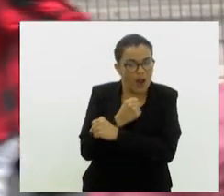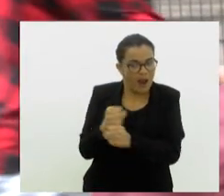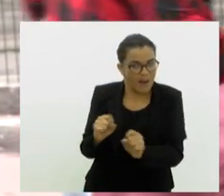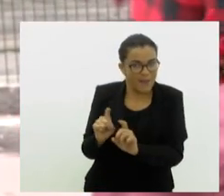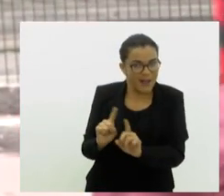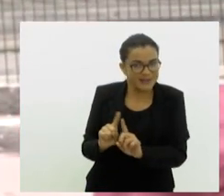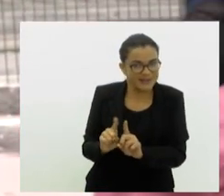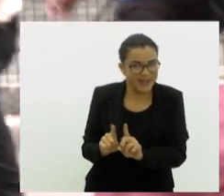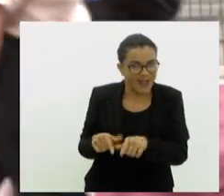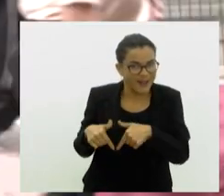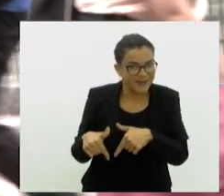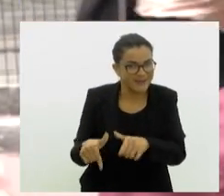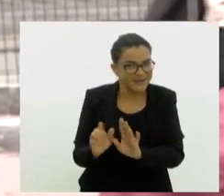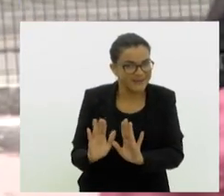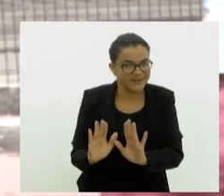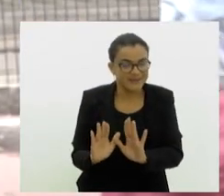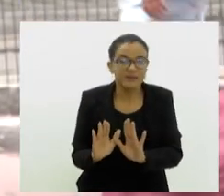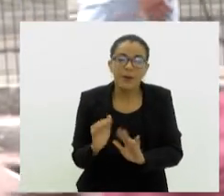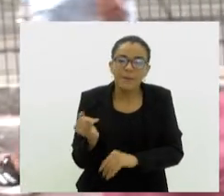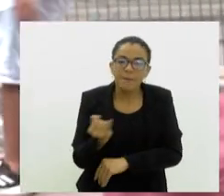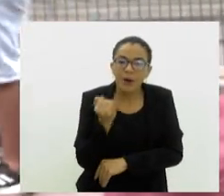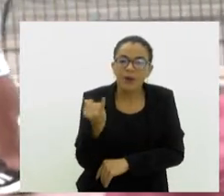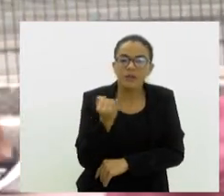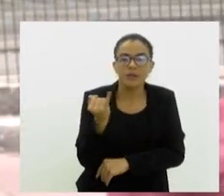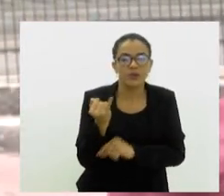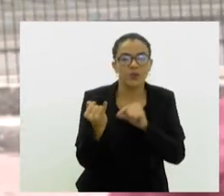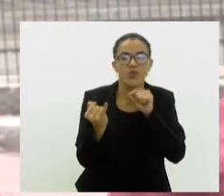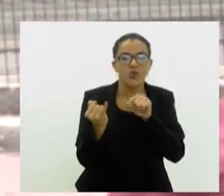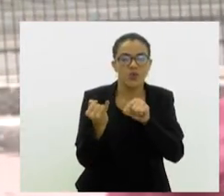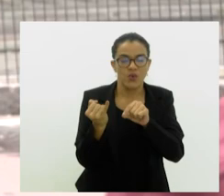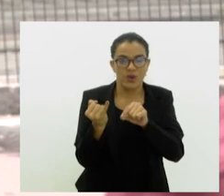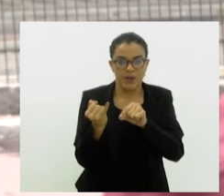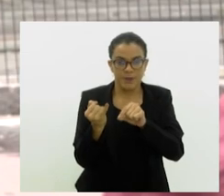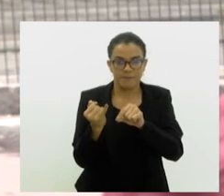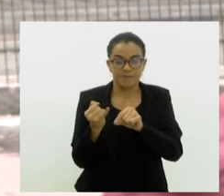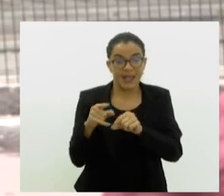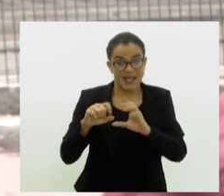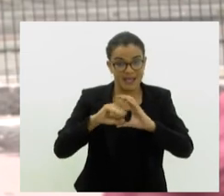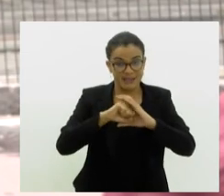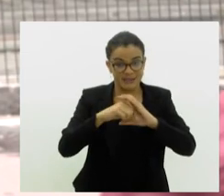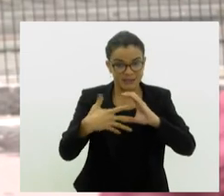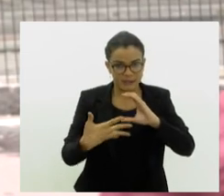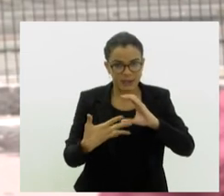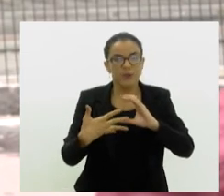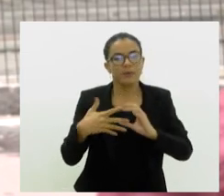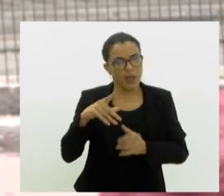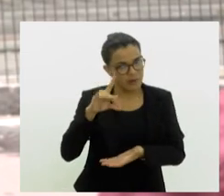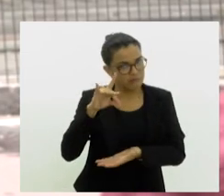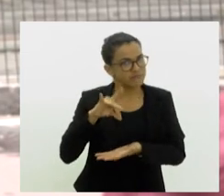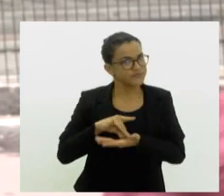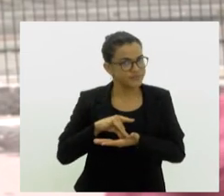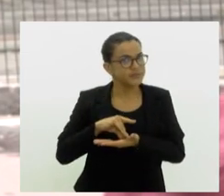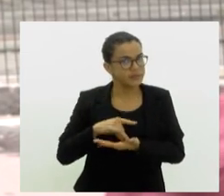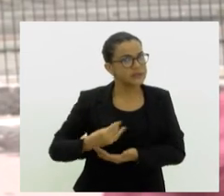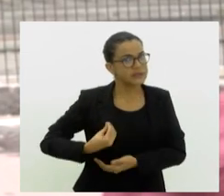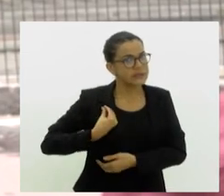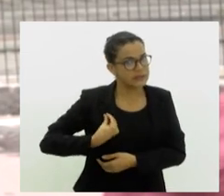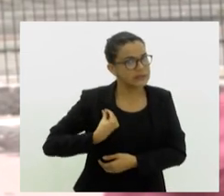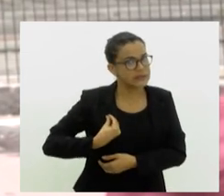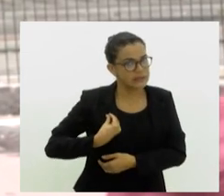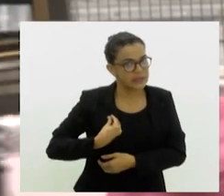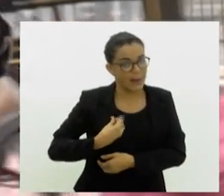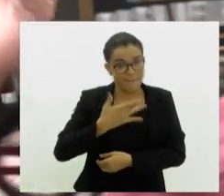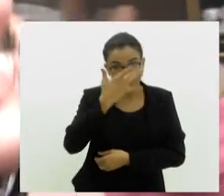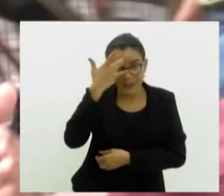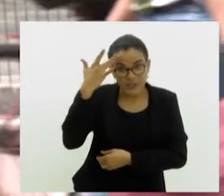ali. Então, é importante considerar de que essa síndrome ela é real, ela acomete pessoas